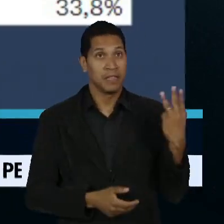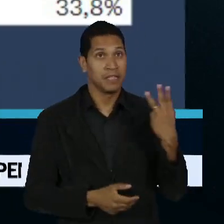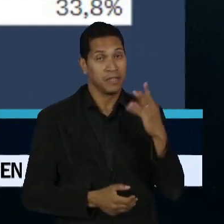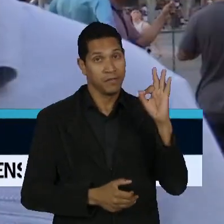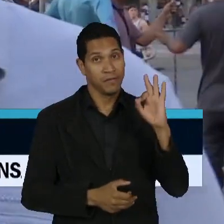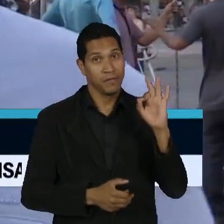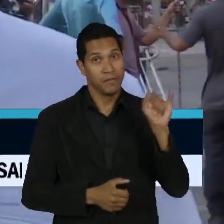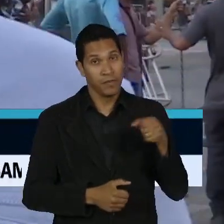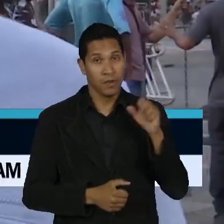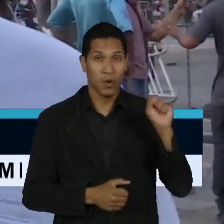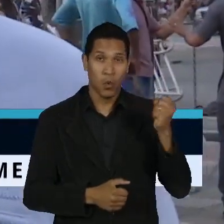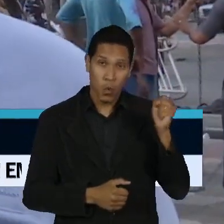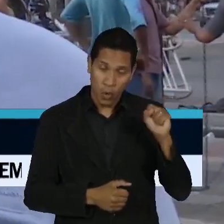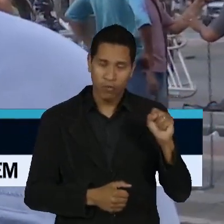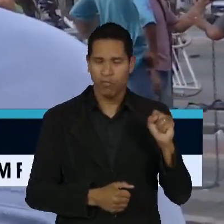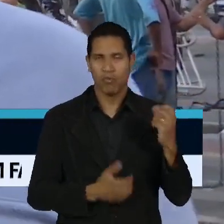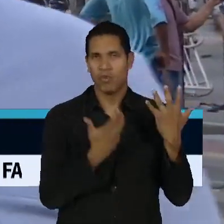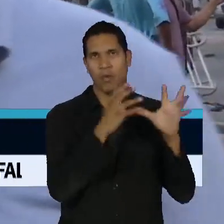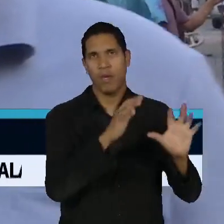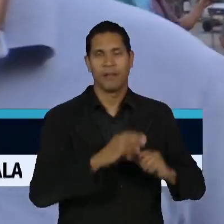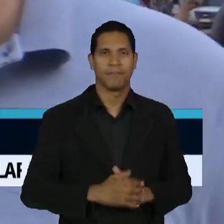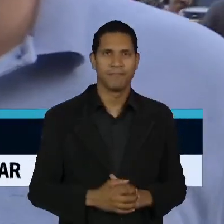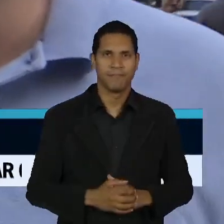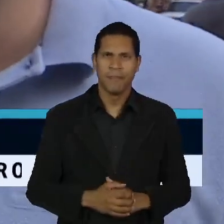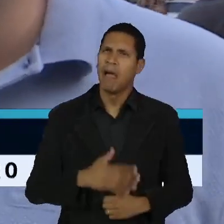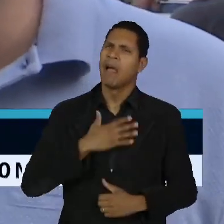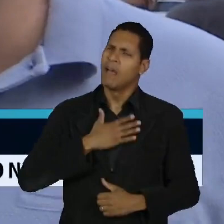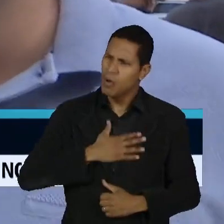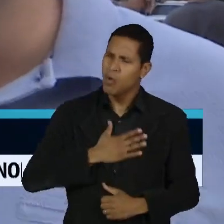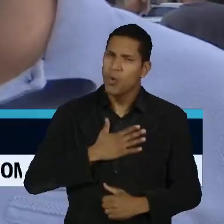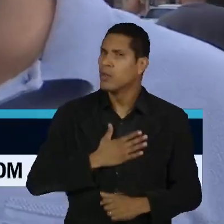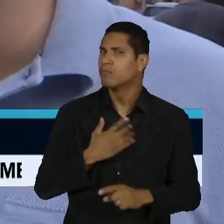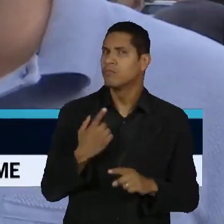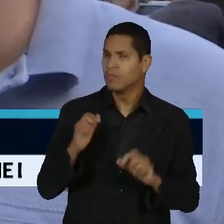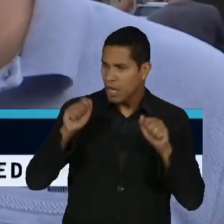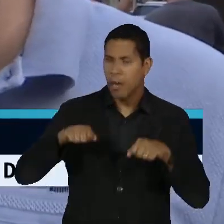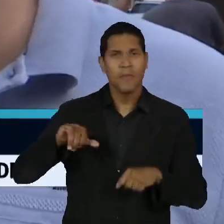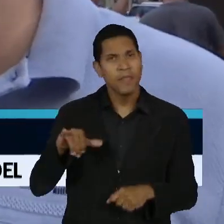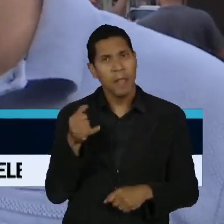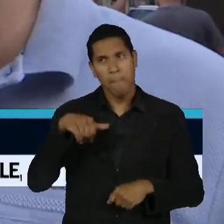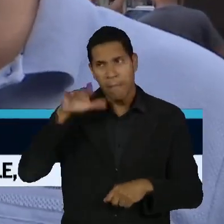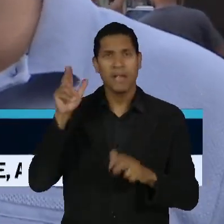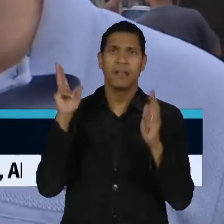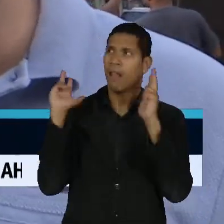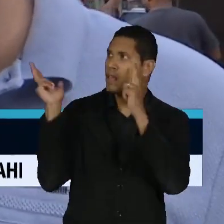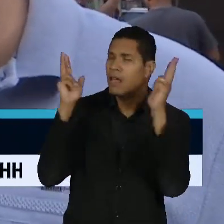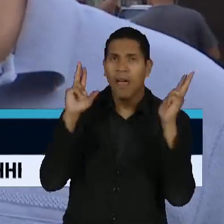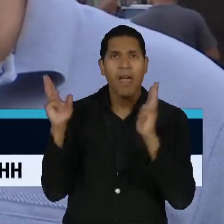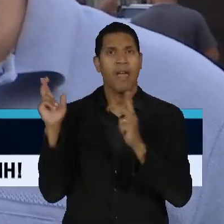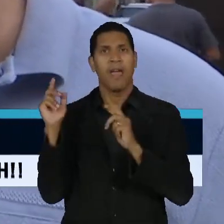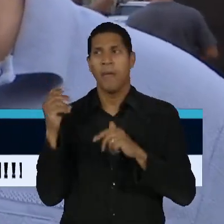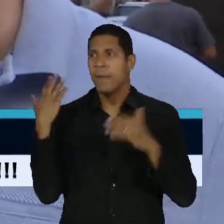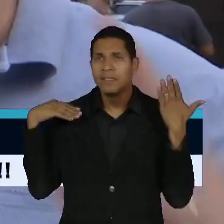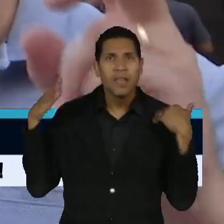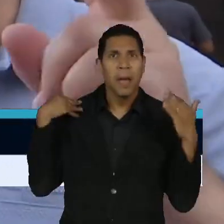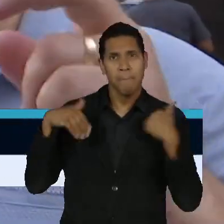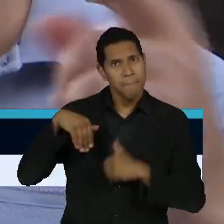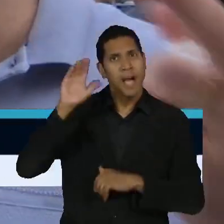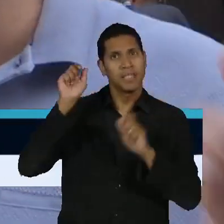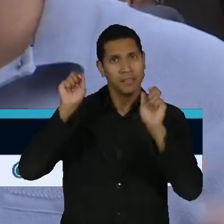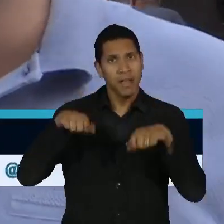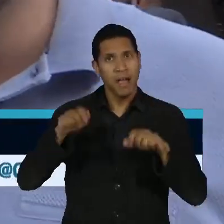contra eu eu acho que proporciona que as pessoas elas aproveitem um pouco mais o lazer né Elas conseguem sair um pouco